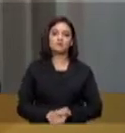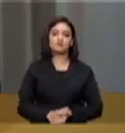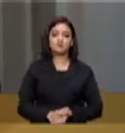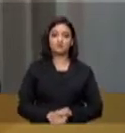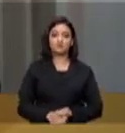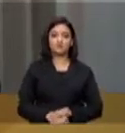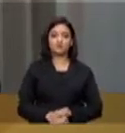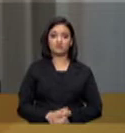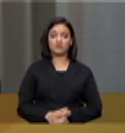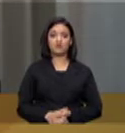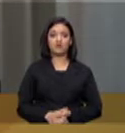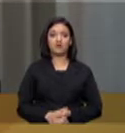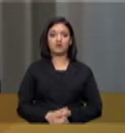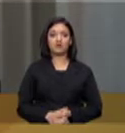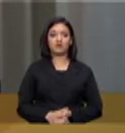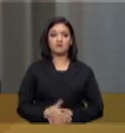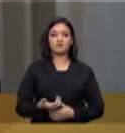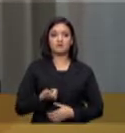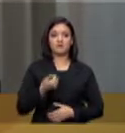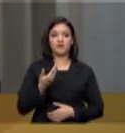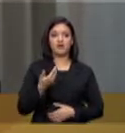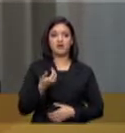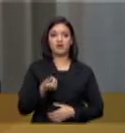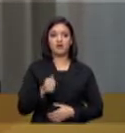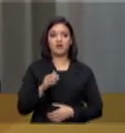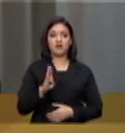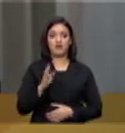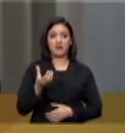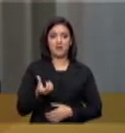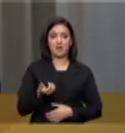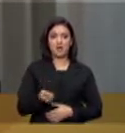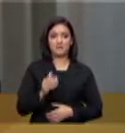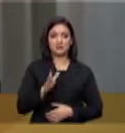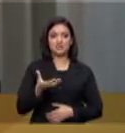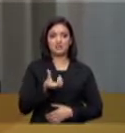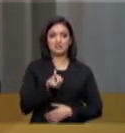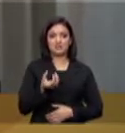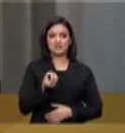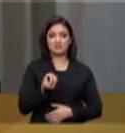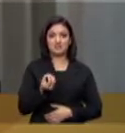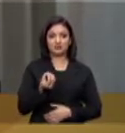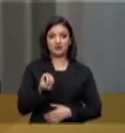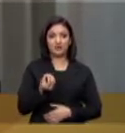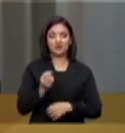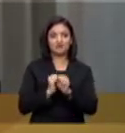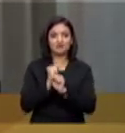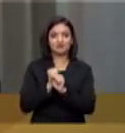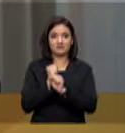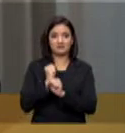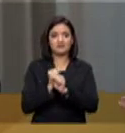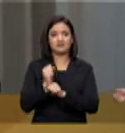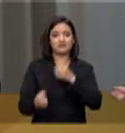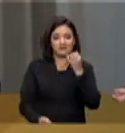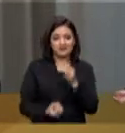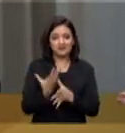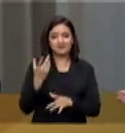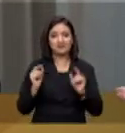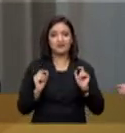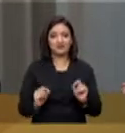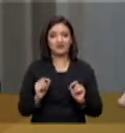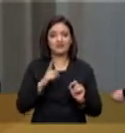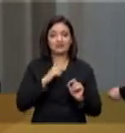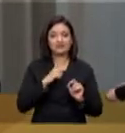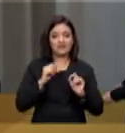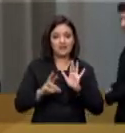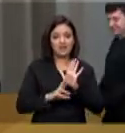de existência, a ABA, Associação Brasileira de Anunciantes, ela reúne as empresas anunciantes do Brasil, tanto públicas quanto privadas, respondendo